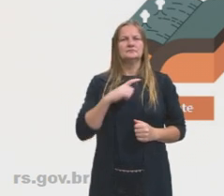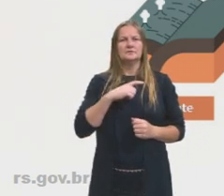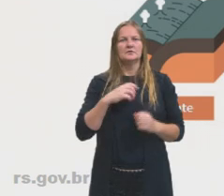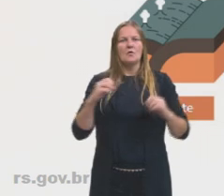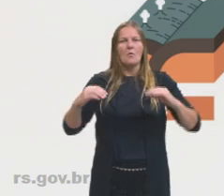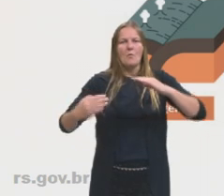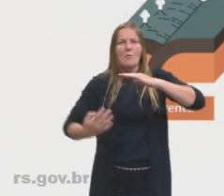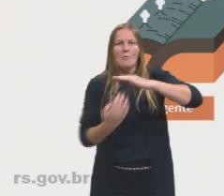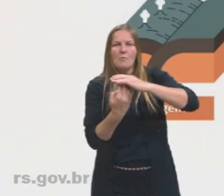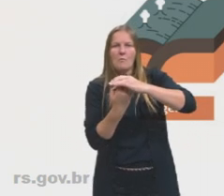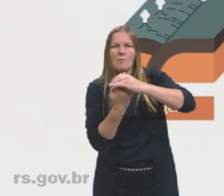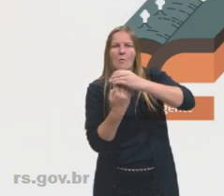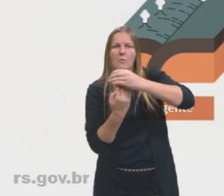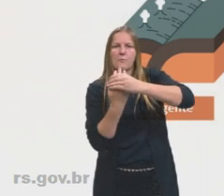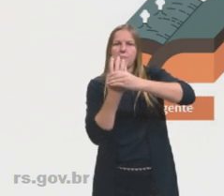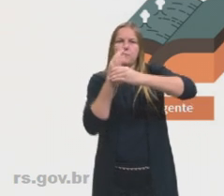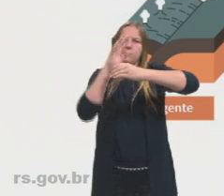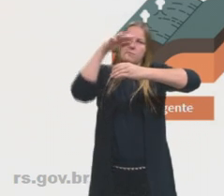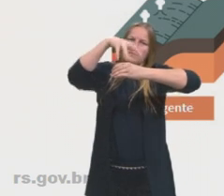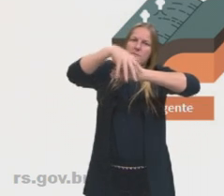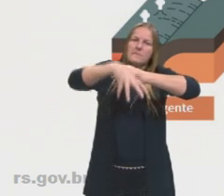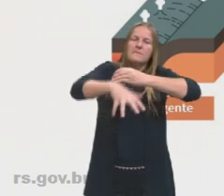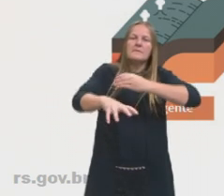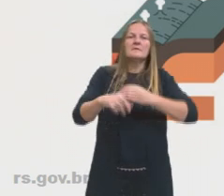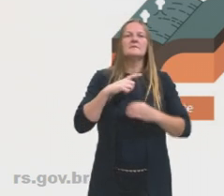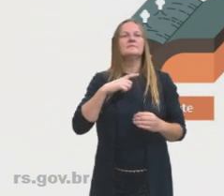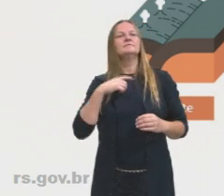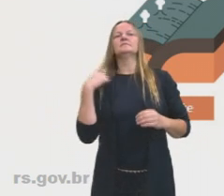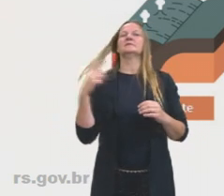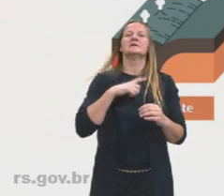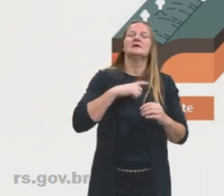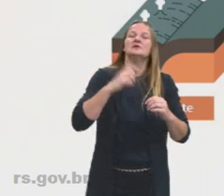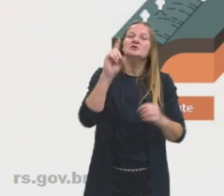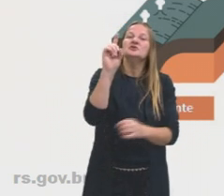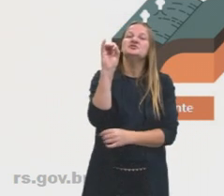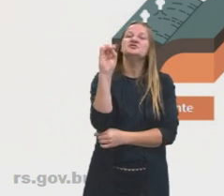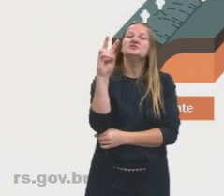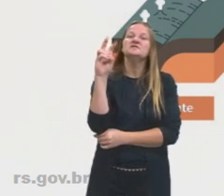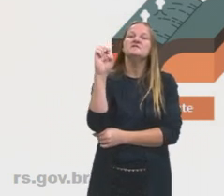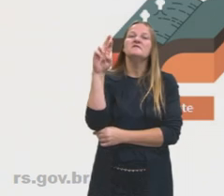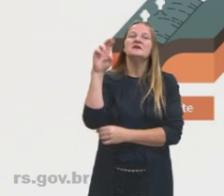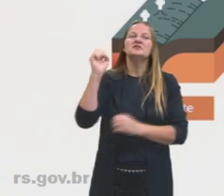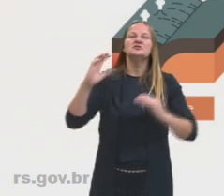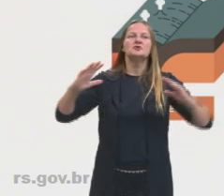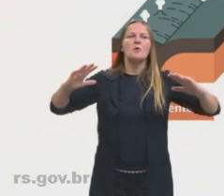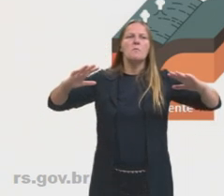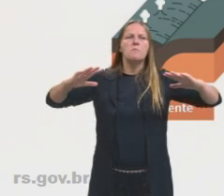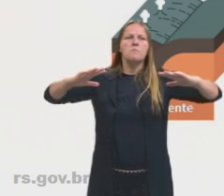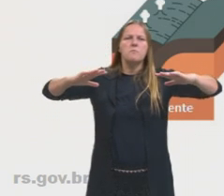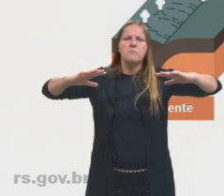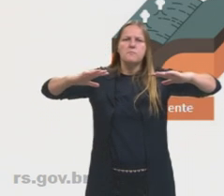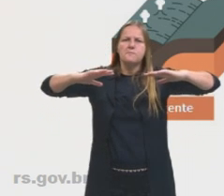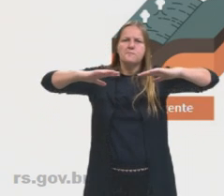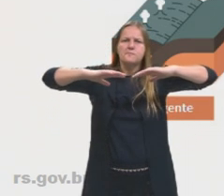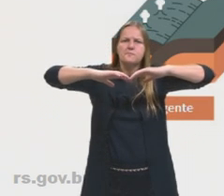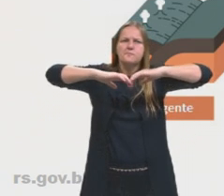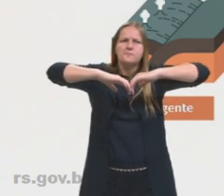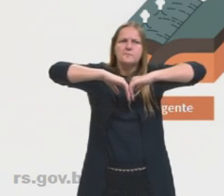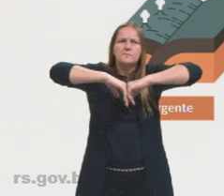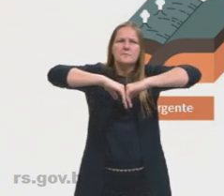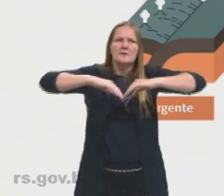vulcões ou Cordilheiras tá dizer gente as placas então elas são forçadas né Elas são separadas